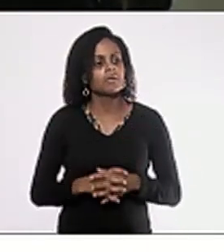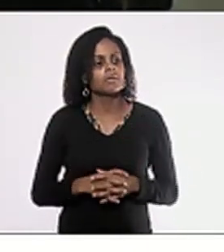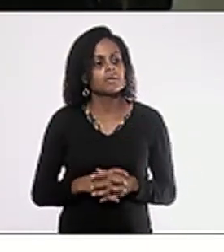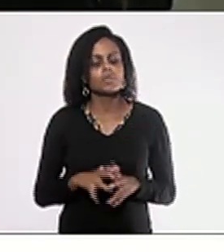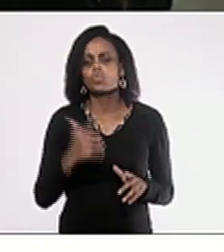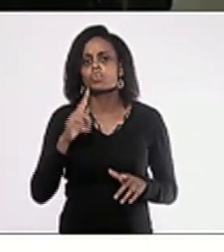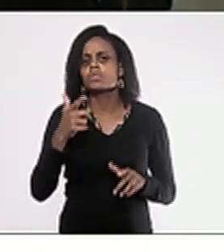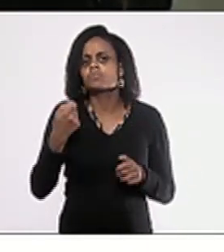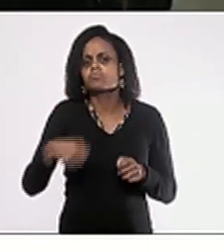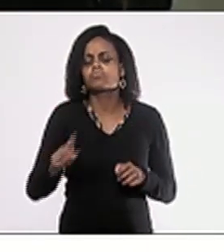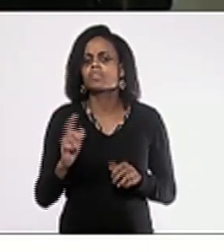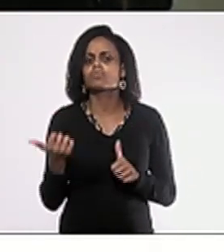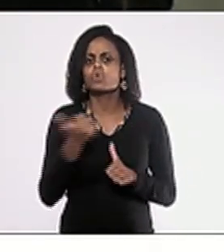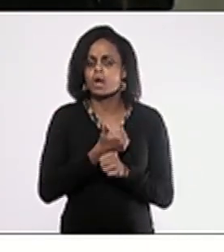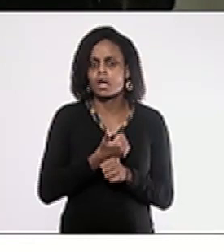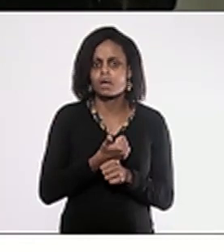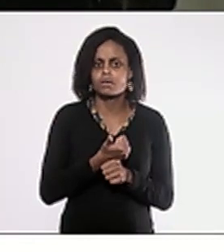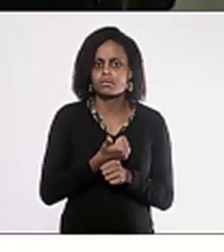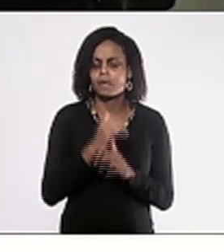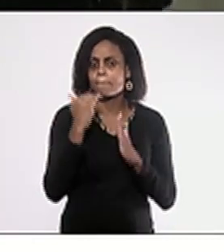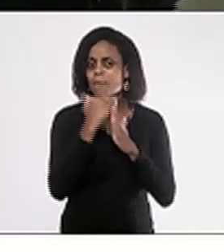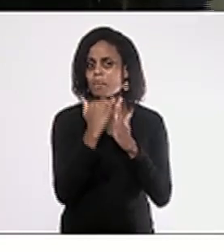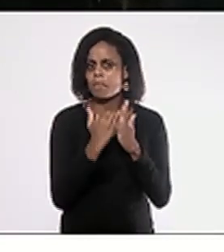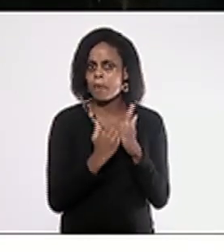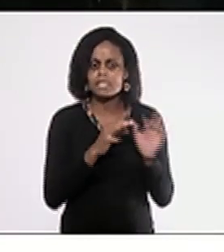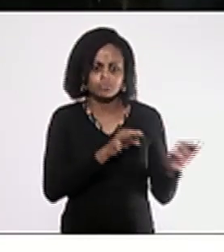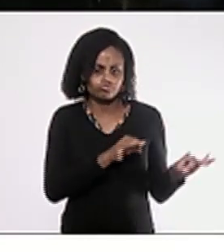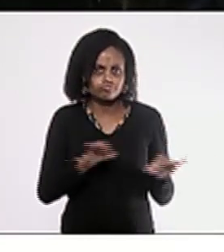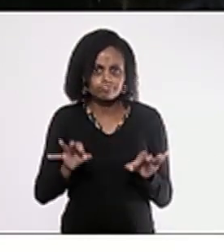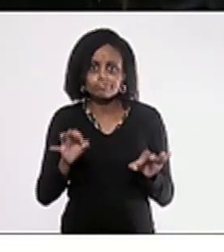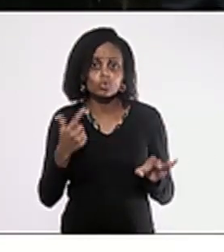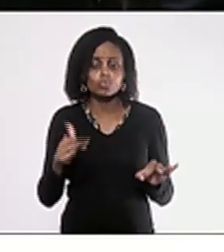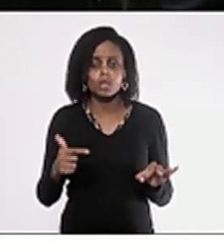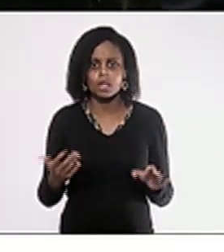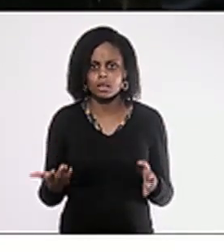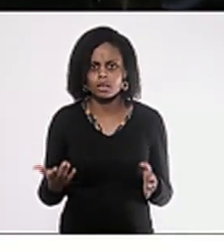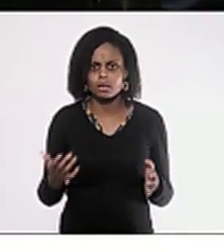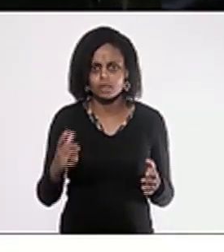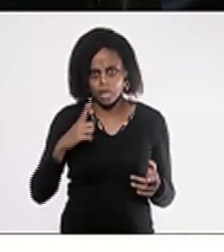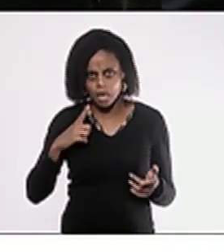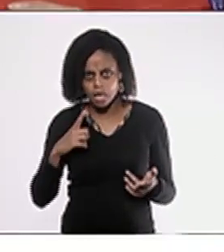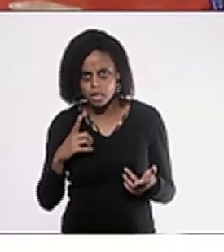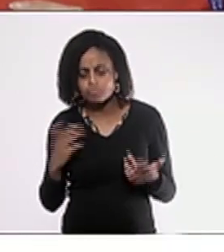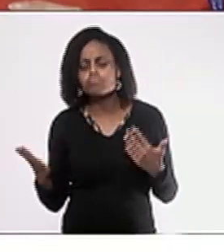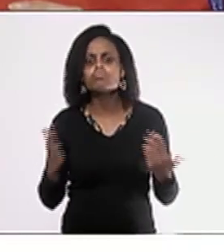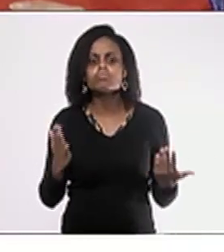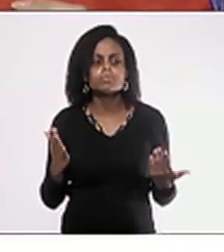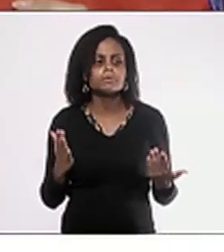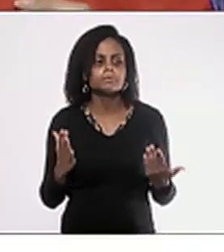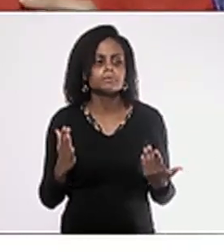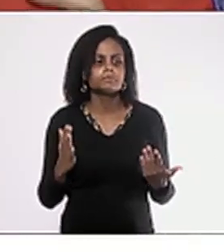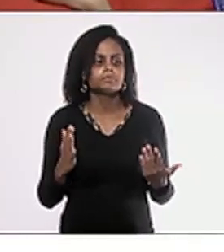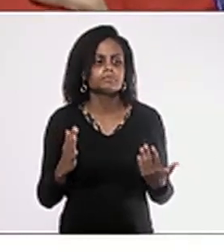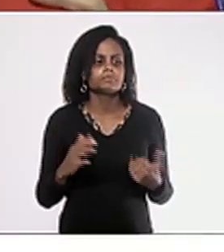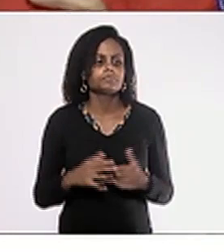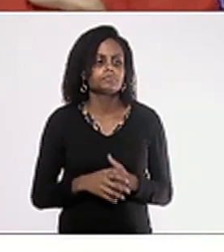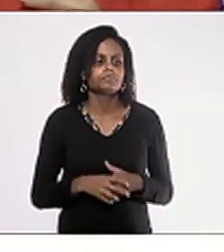não há troca, não existe um plano para isso ser feito. É isso? Não, são